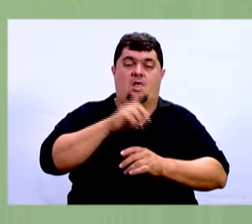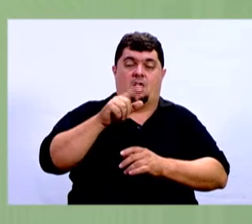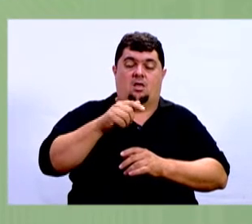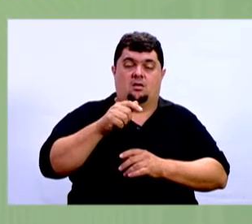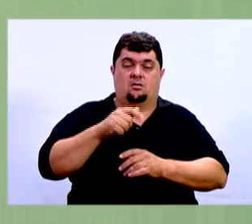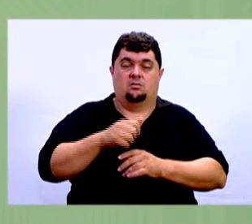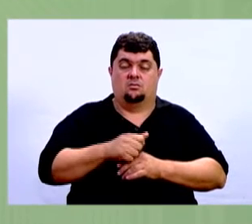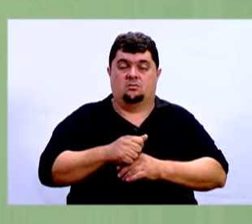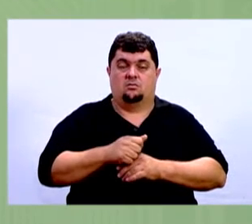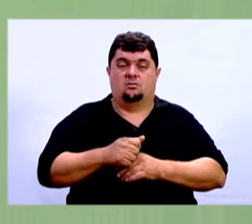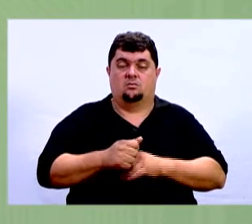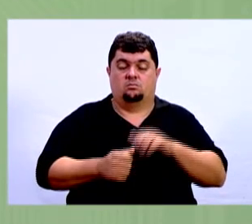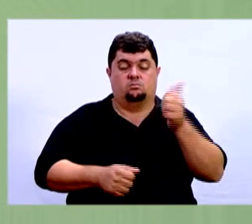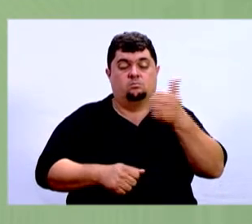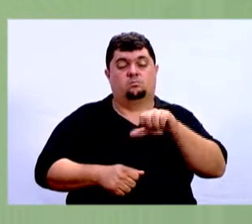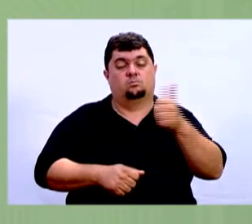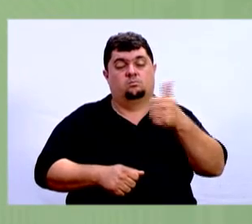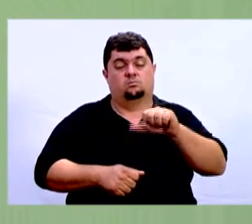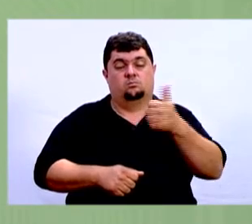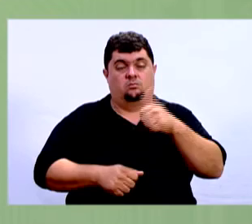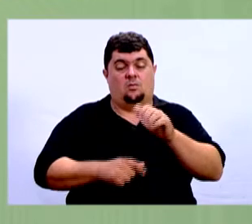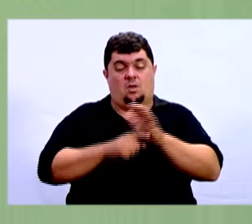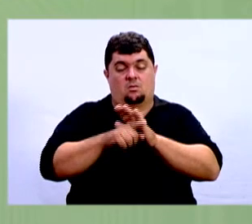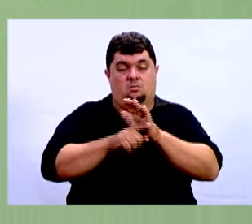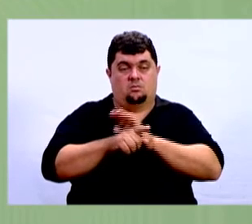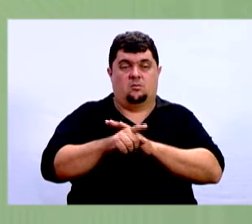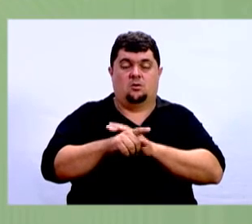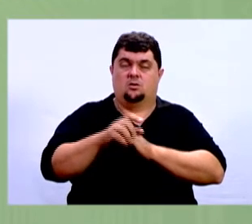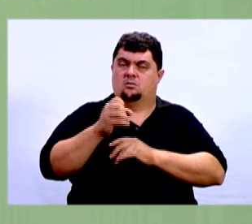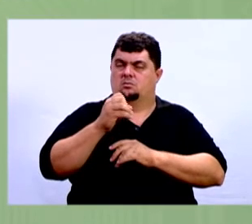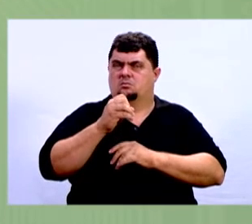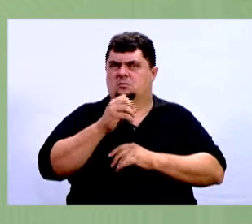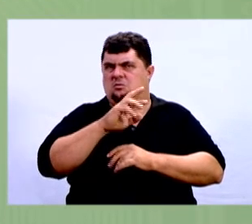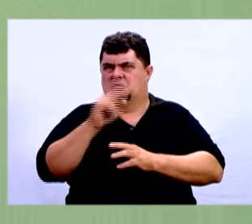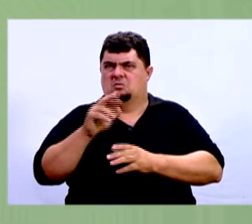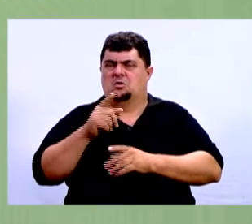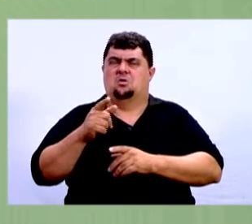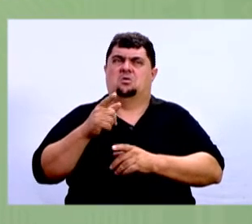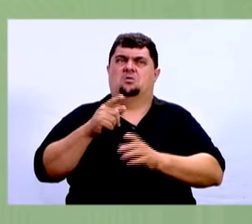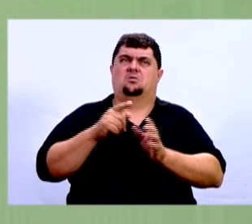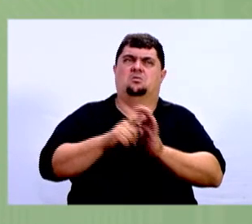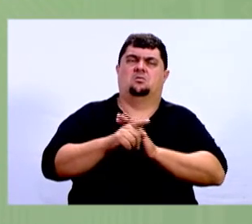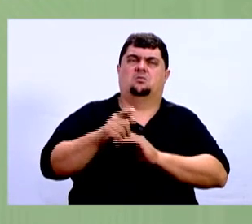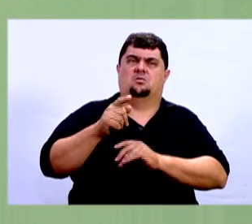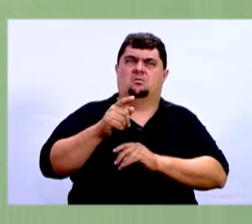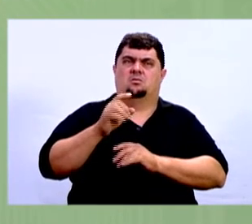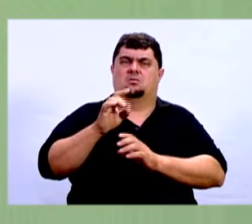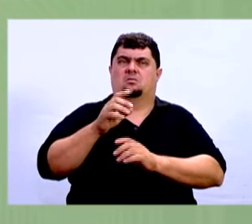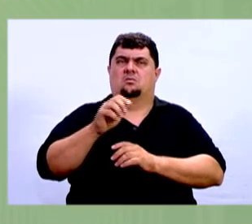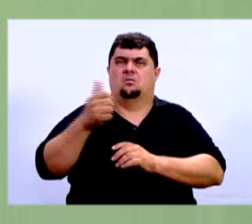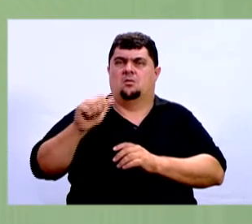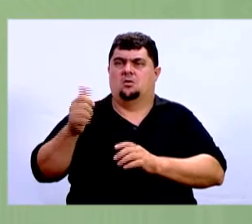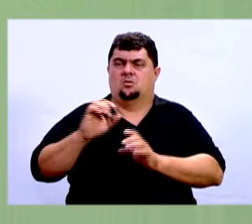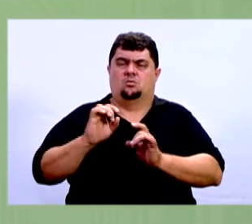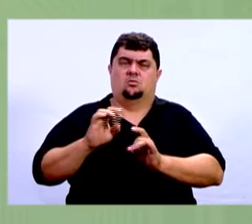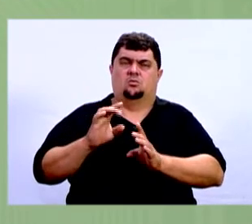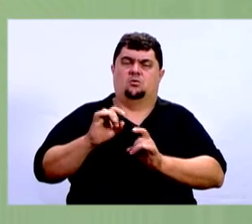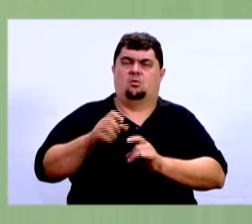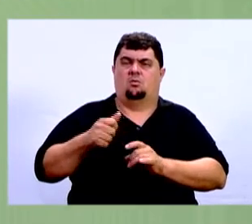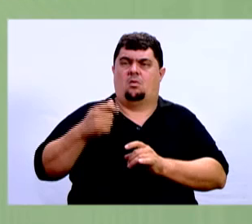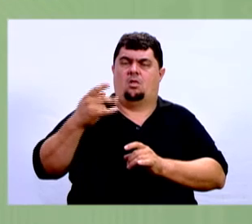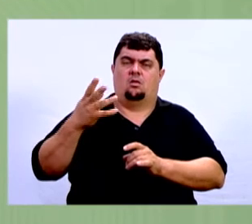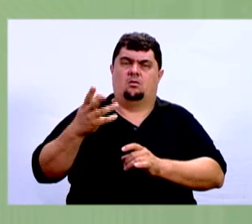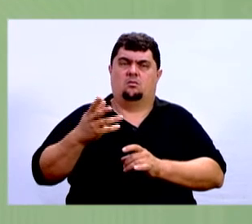pesquisação também tem caráter qualitativo, já diferente de uma pesquisa de levantamento, que às vezes ela tem mais um caráter quantitativo, tá bom?